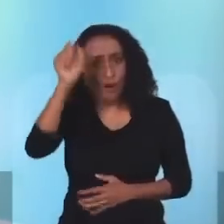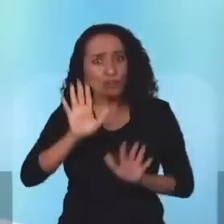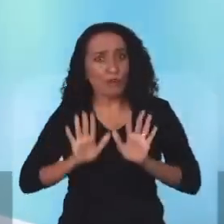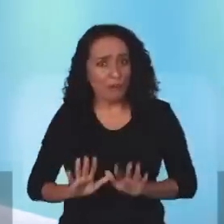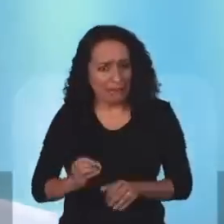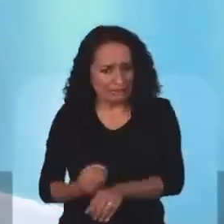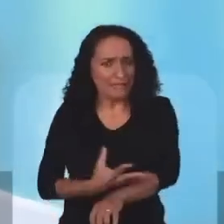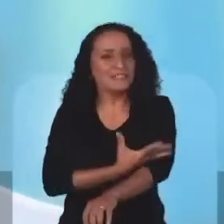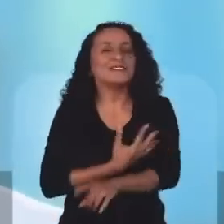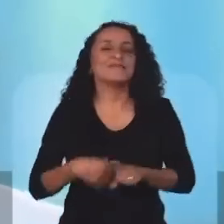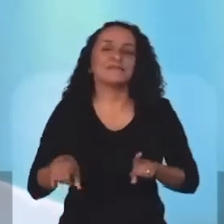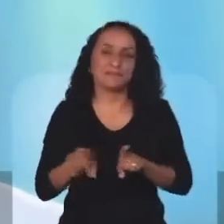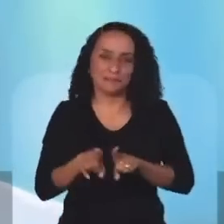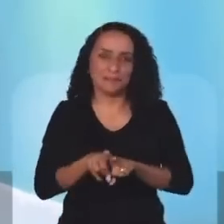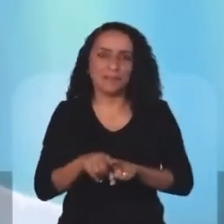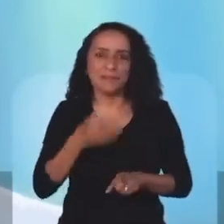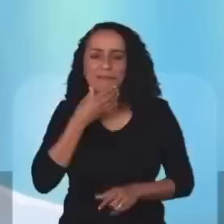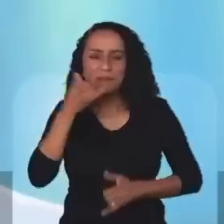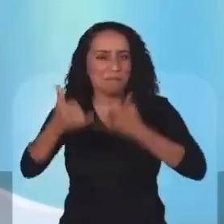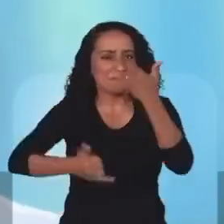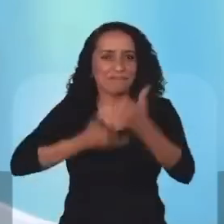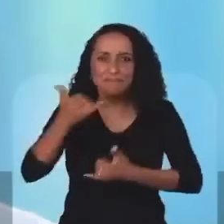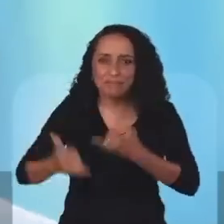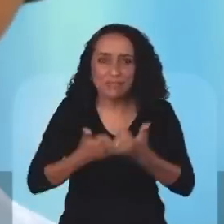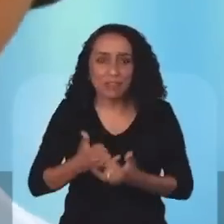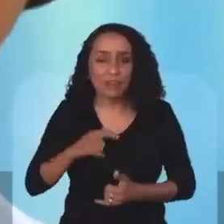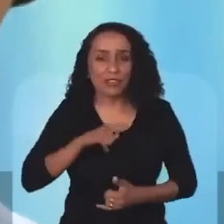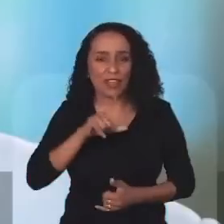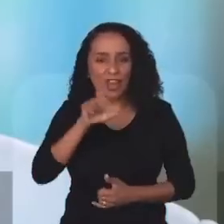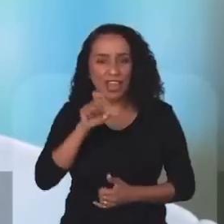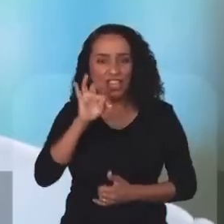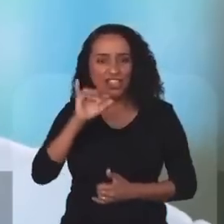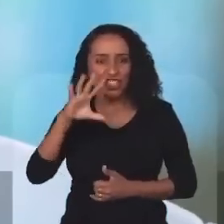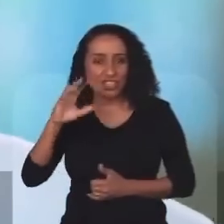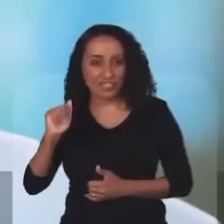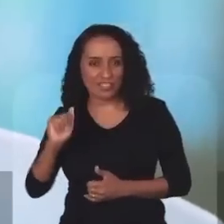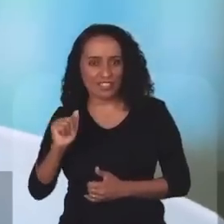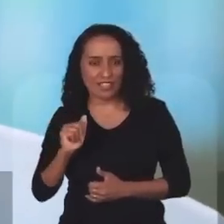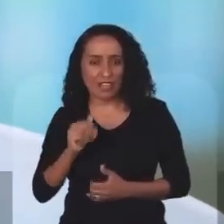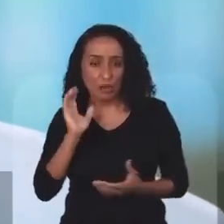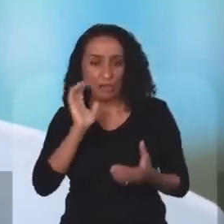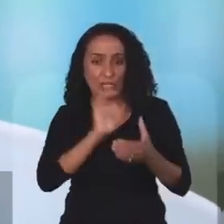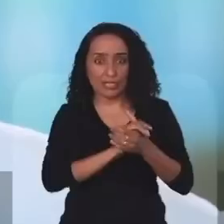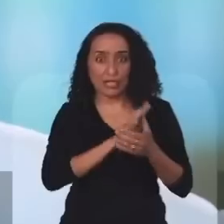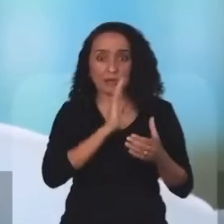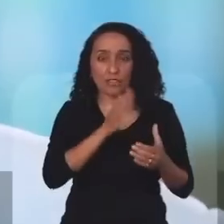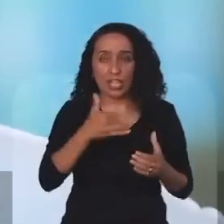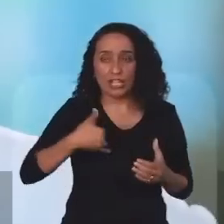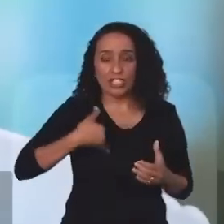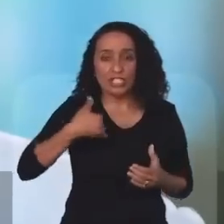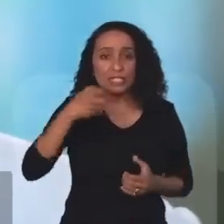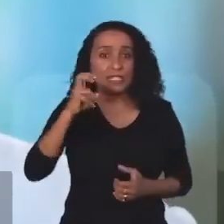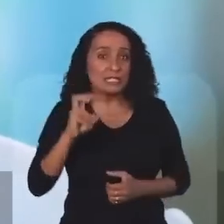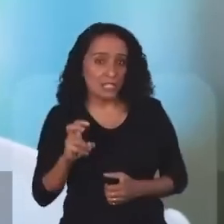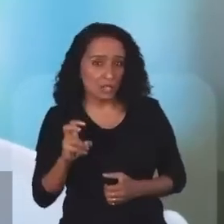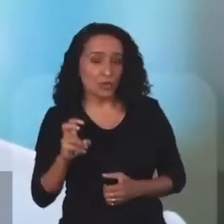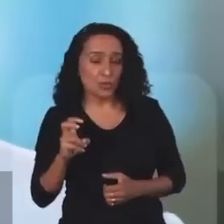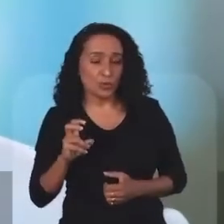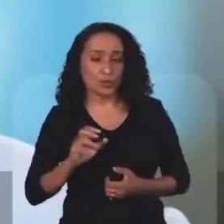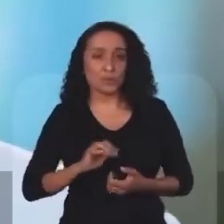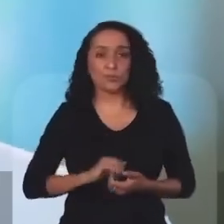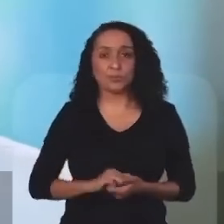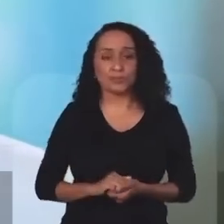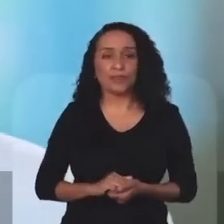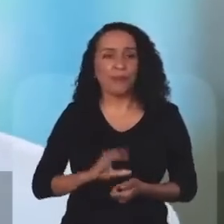muito forte, porém muito sensível. Um homem brincalhão. É, tem a Letícia. Quando nós casamos, ela tinha...